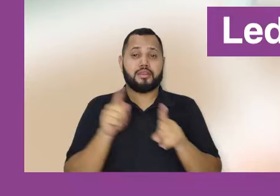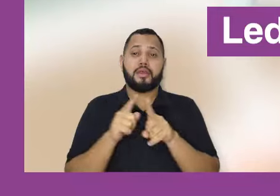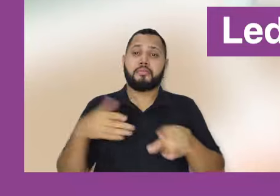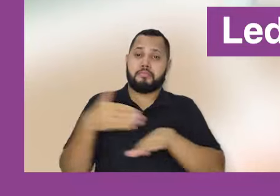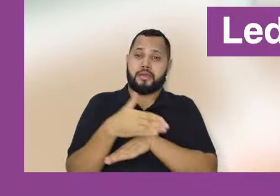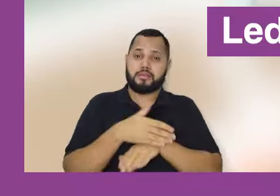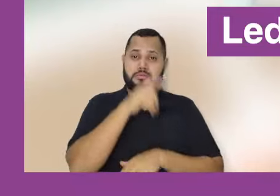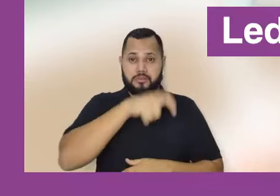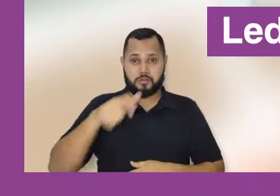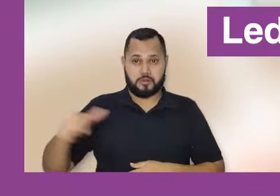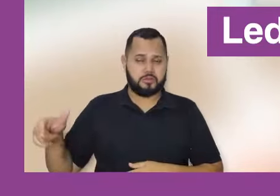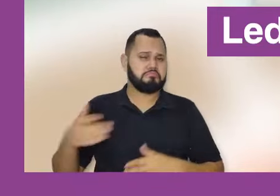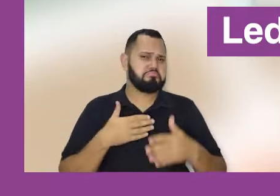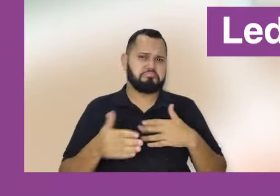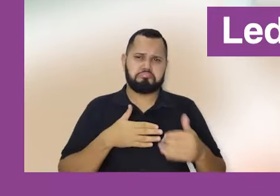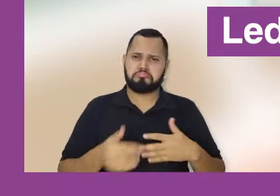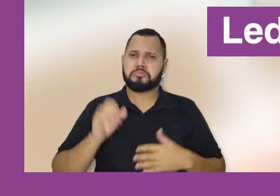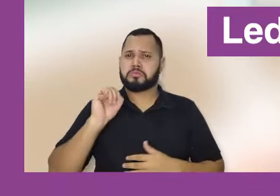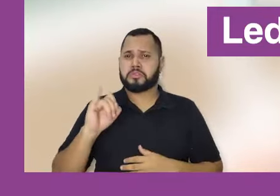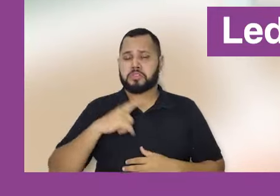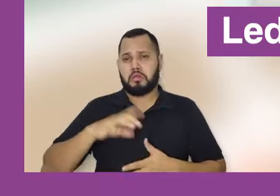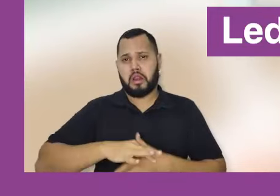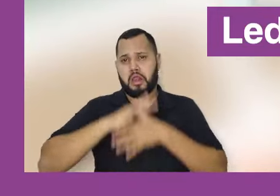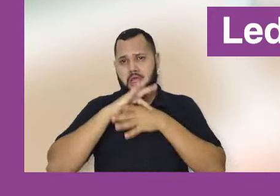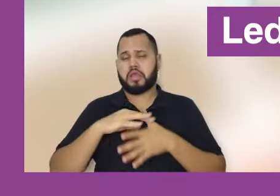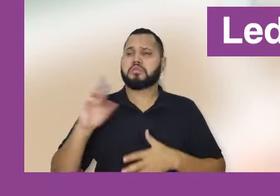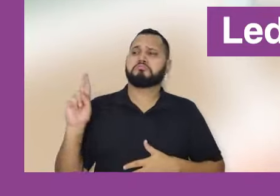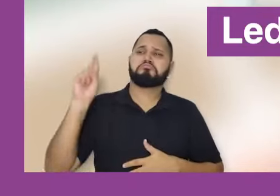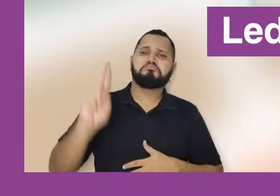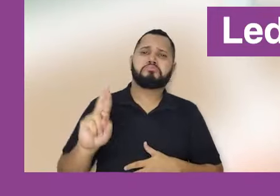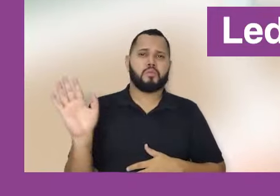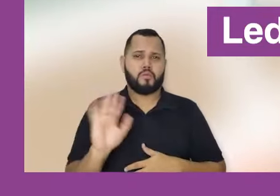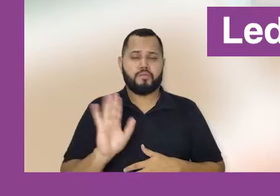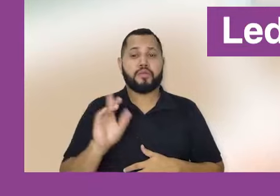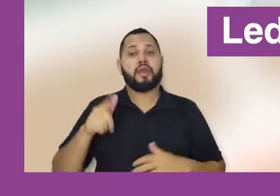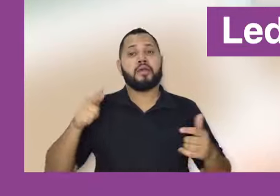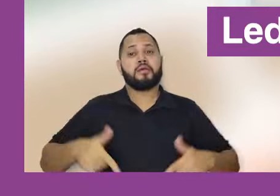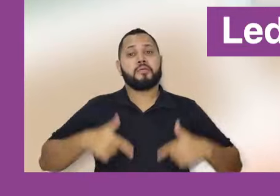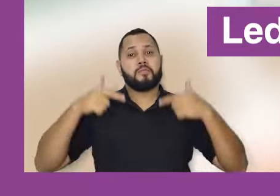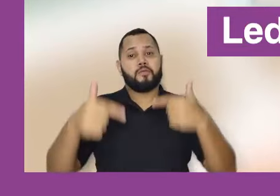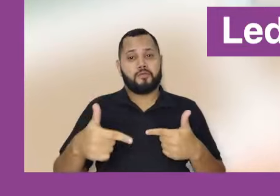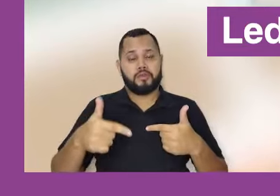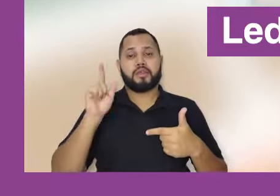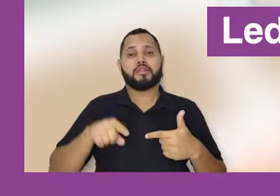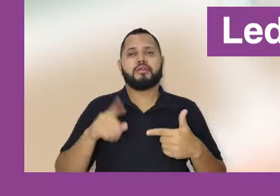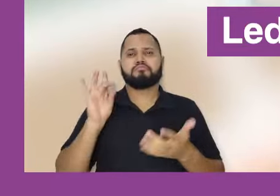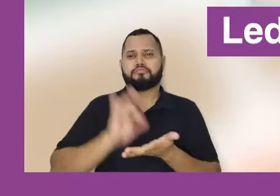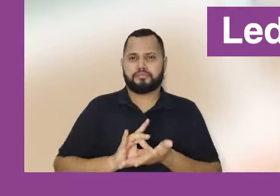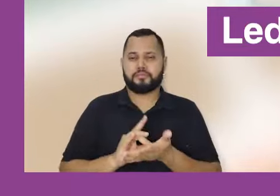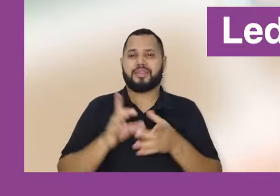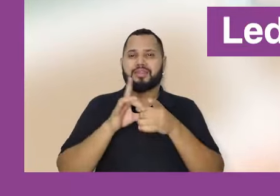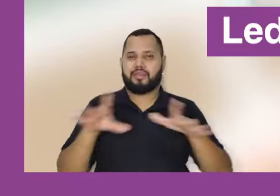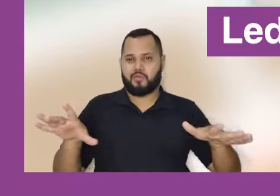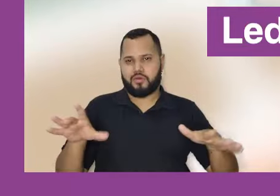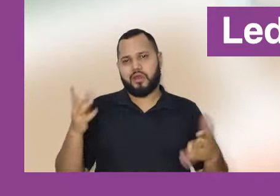a participação das pessoas Independente se tem um líder que tá puxando ou não é um movimento Genuíno